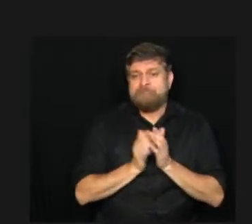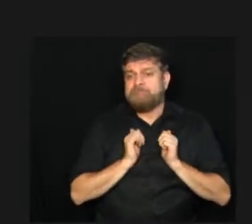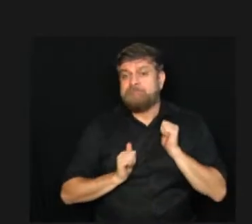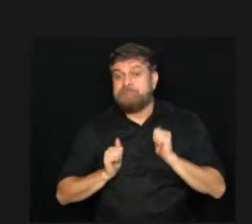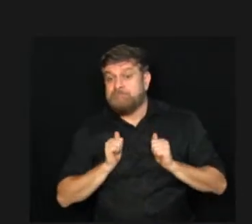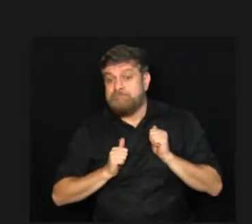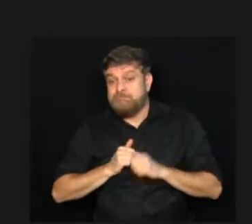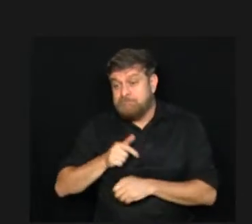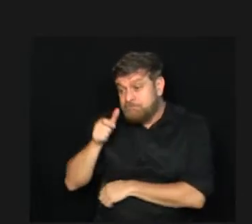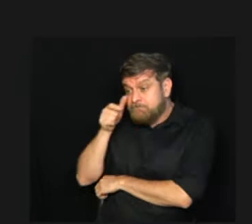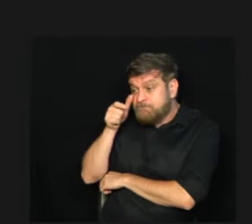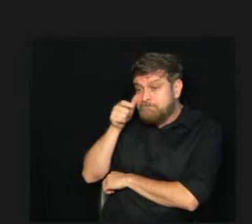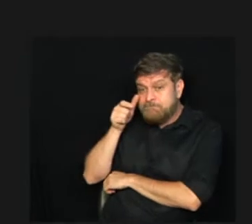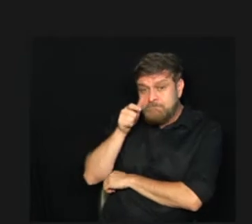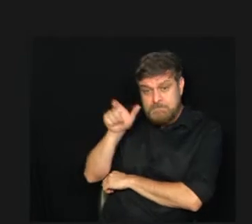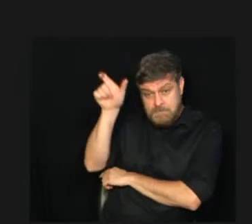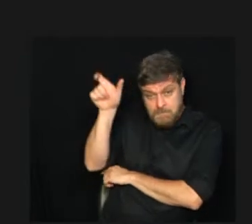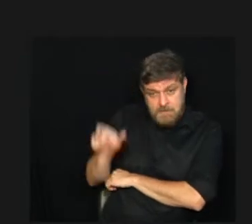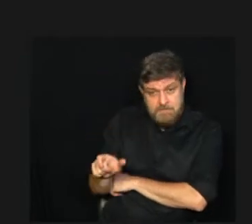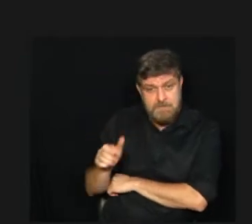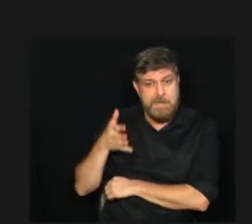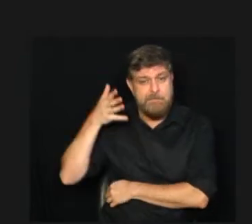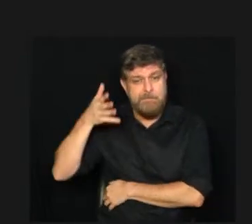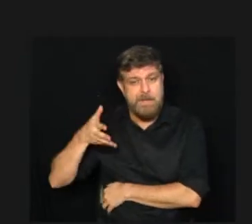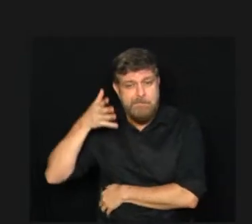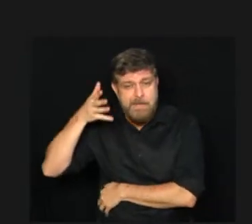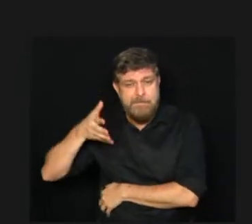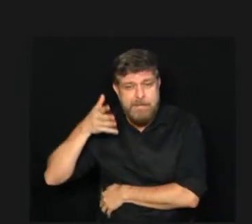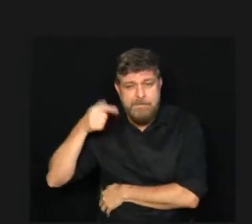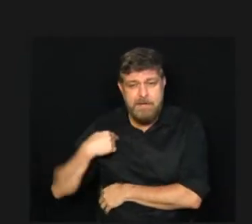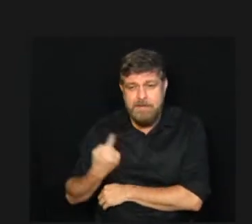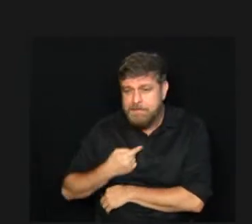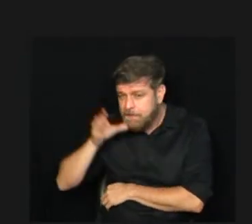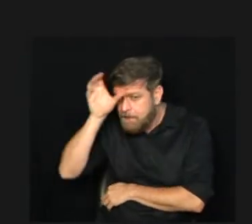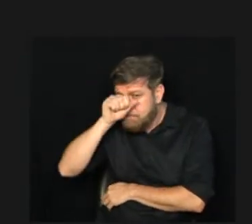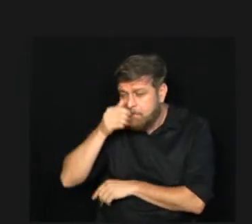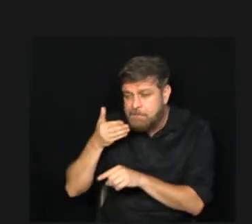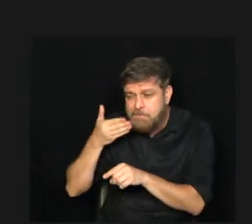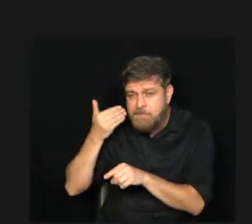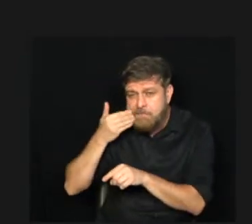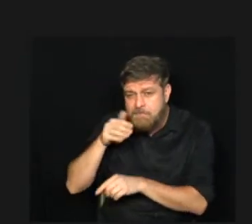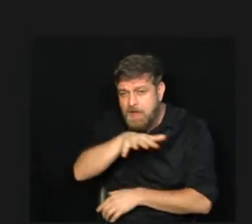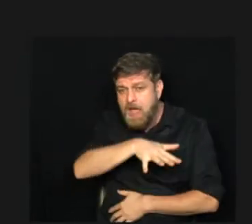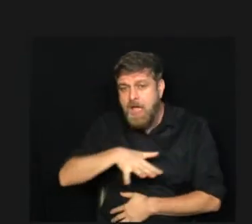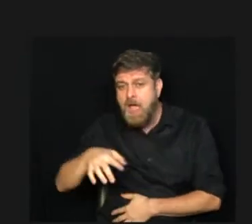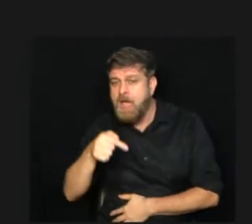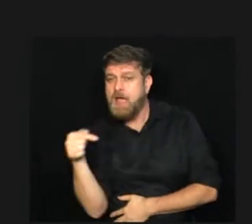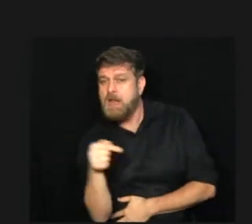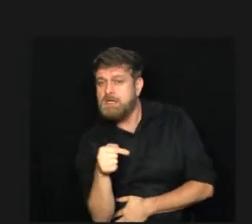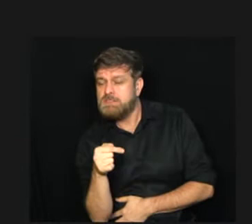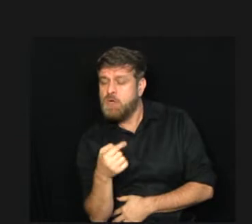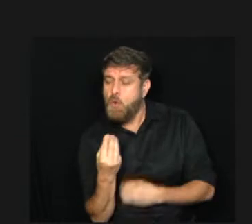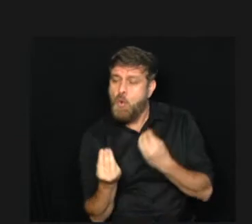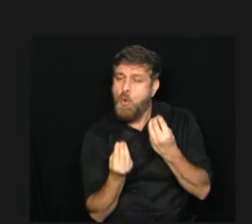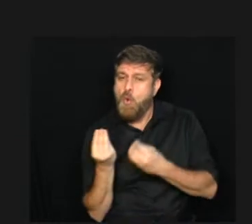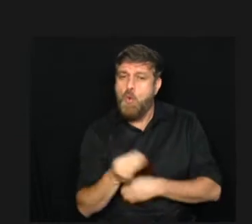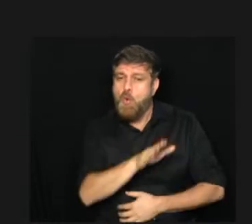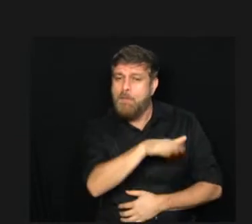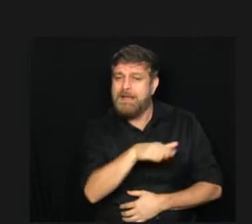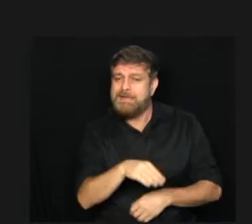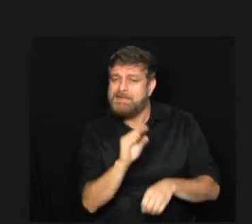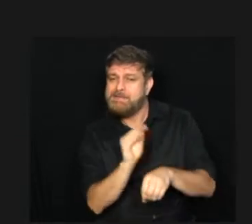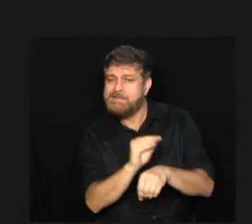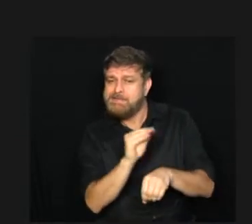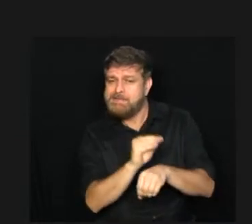ouvir os nossos convidados aí, em saber o que nós temos para aquela região, como a Débora falou, pessoas que ali precisam, na região